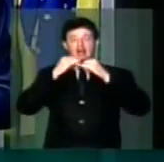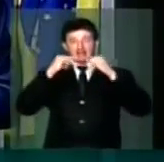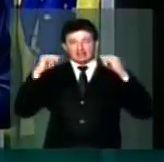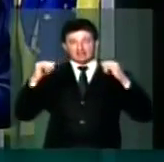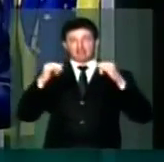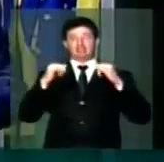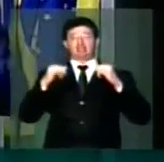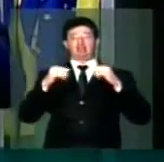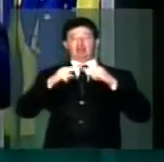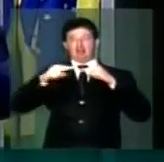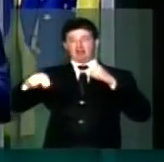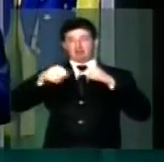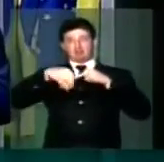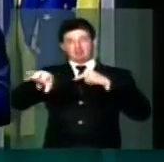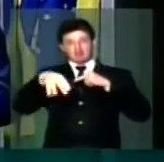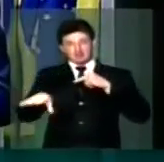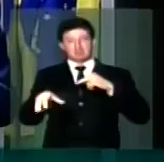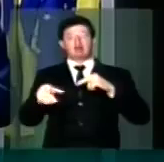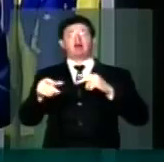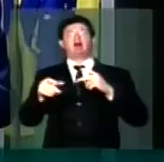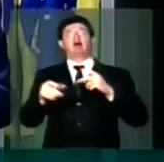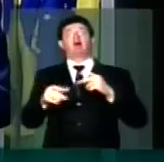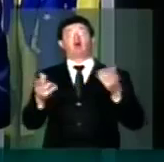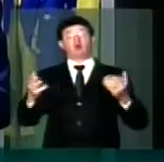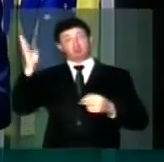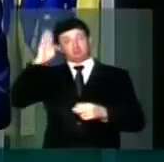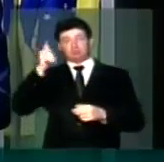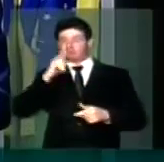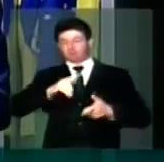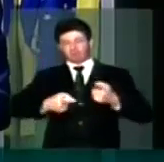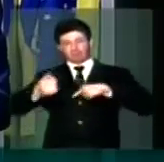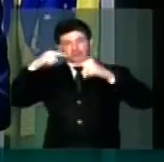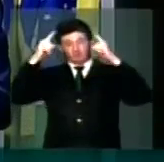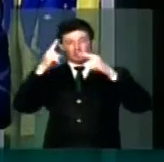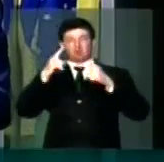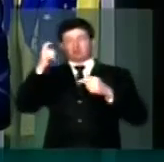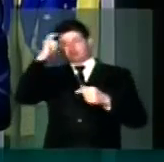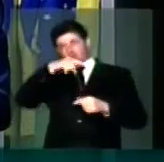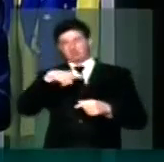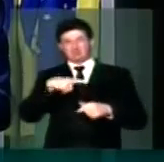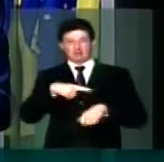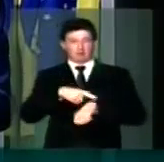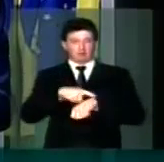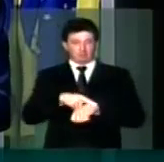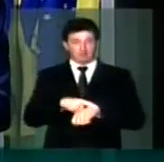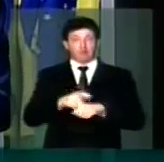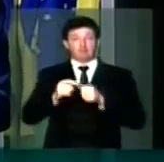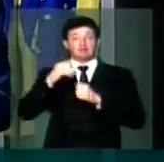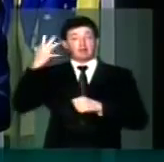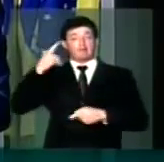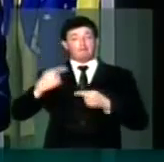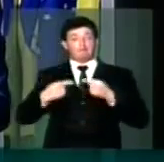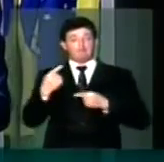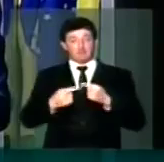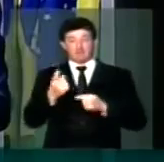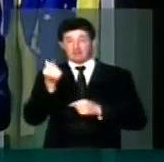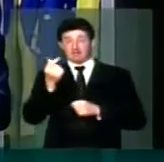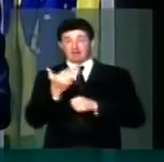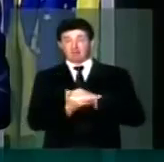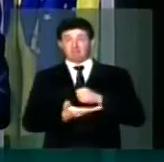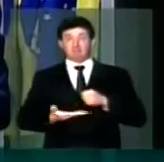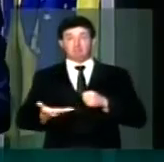energia permitem hoje ao Brasil superar as dificuldades momentâneas, mantendo a política de tarifas